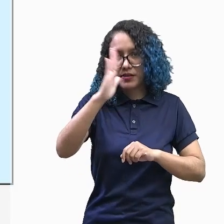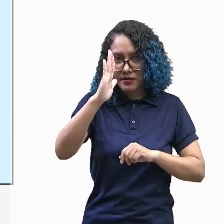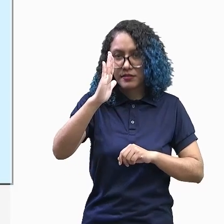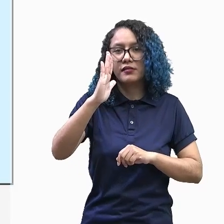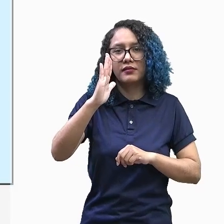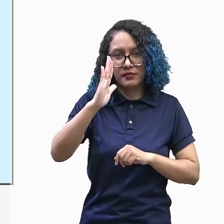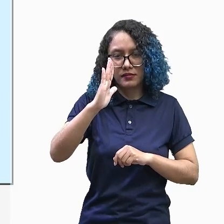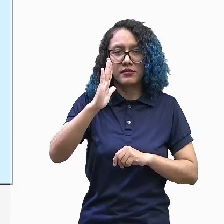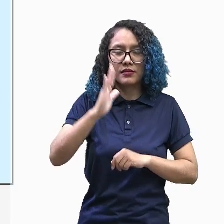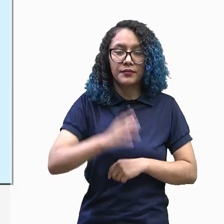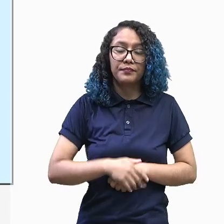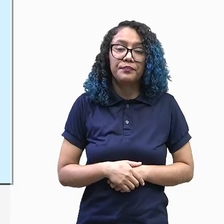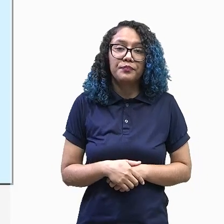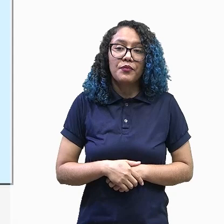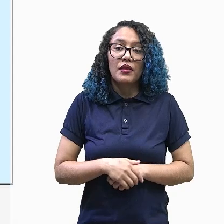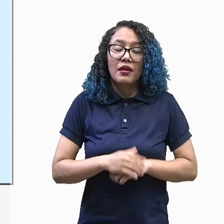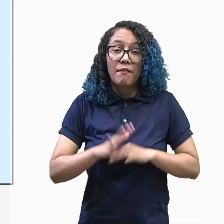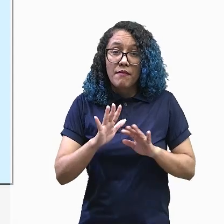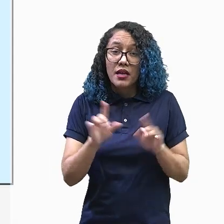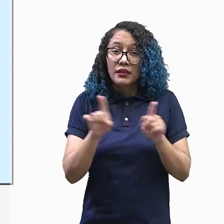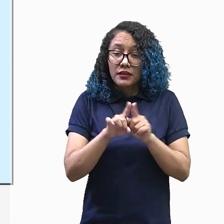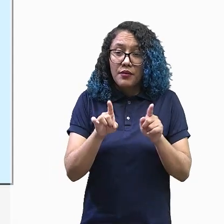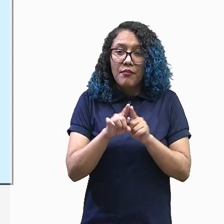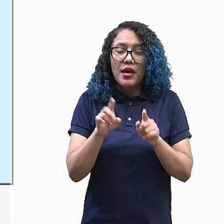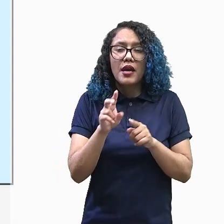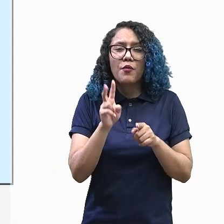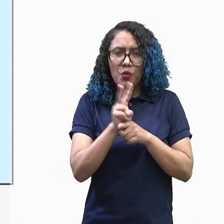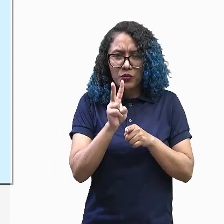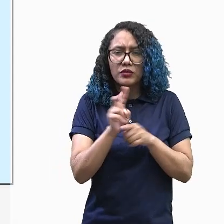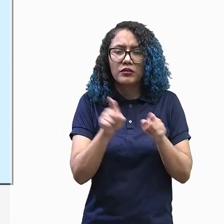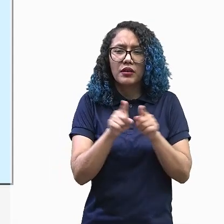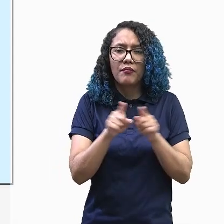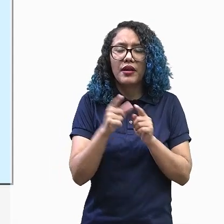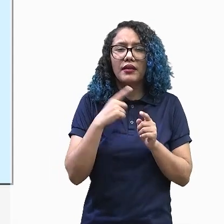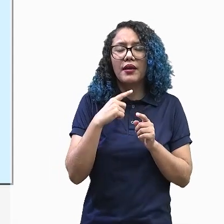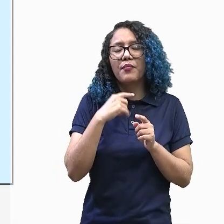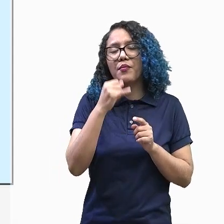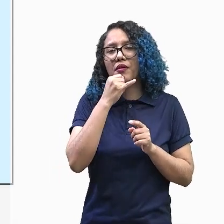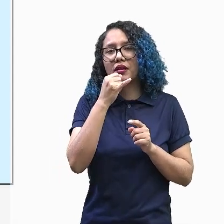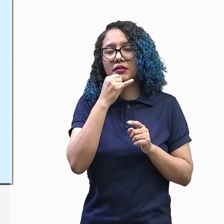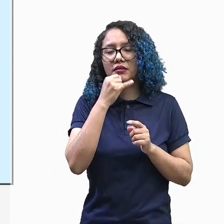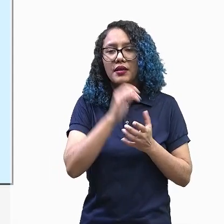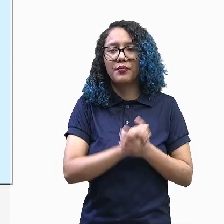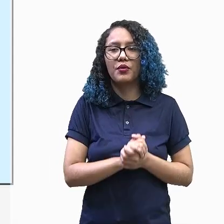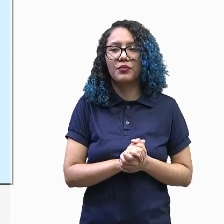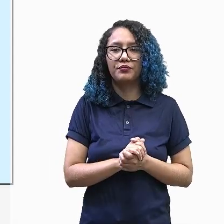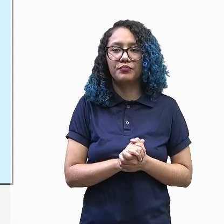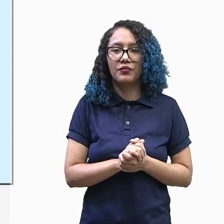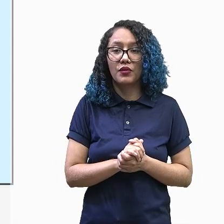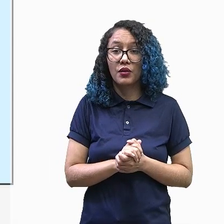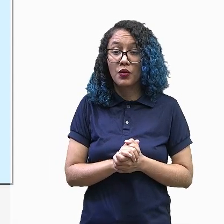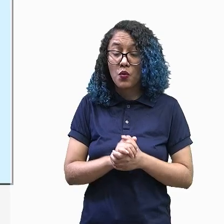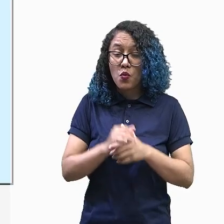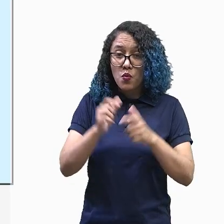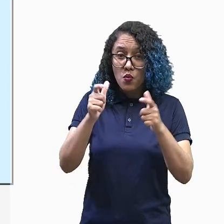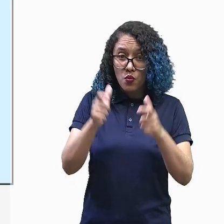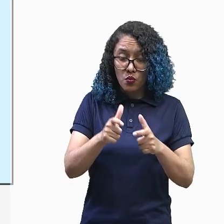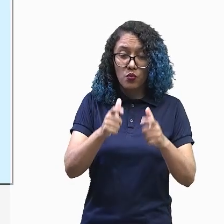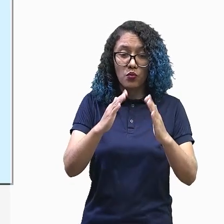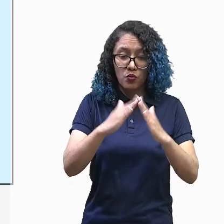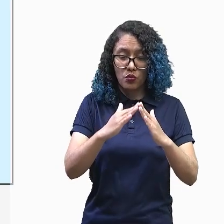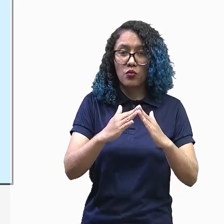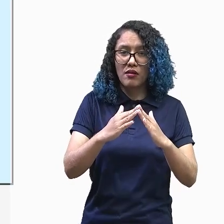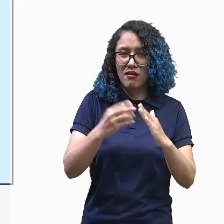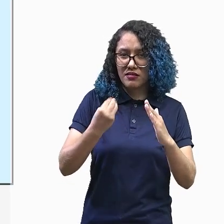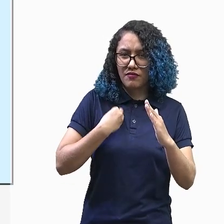Mas existe também a proteção, no sentido de tirar aquela mulher daquele lugar onde ela está e colocar ela em outro